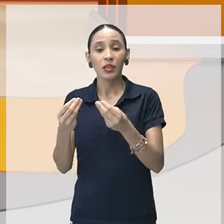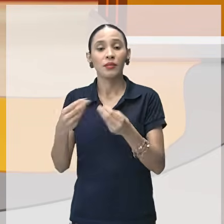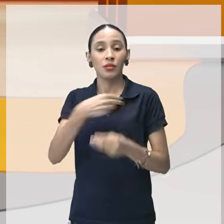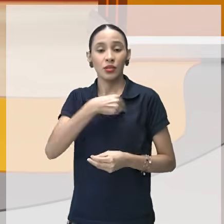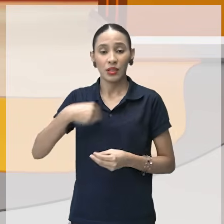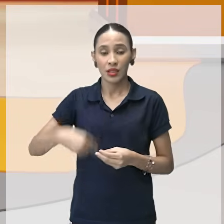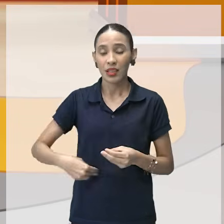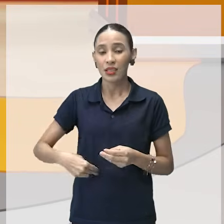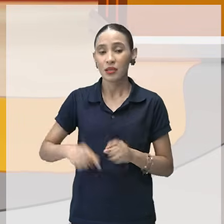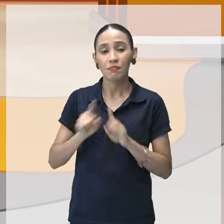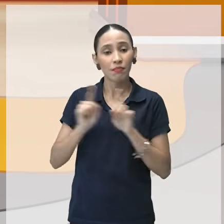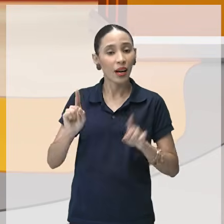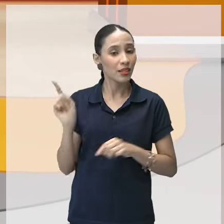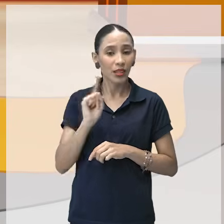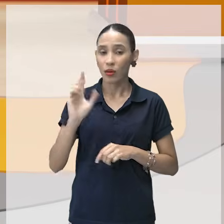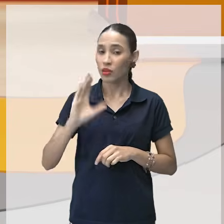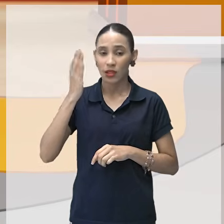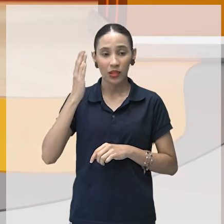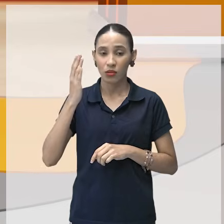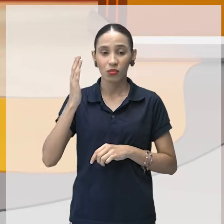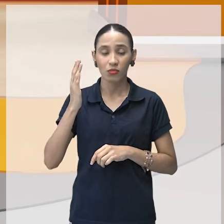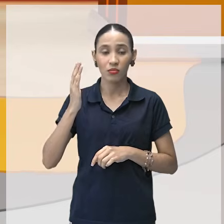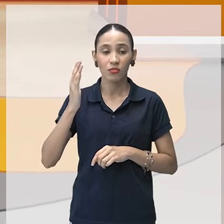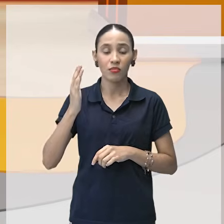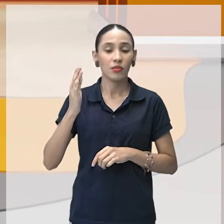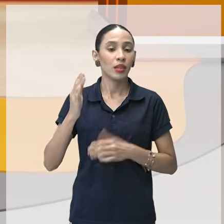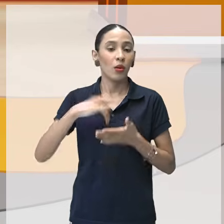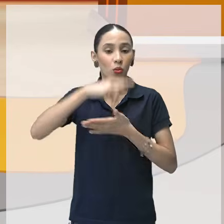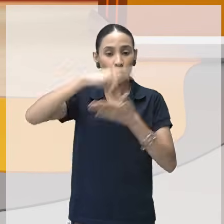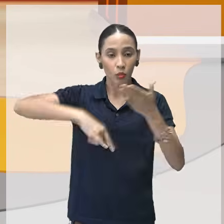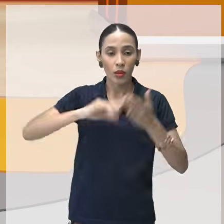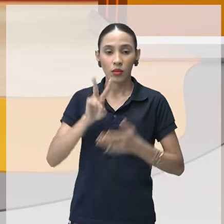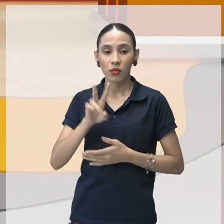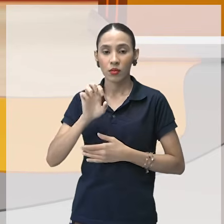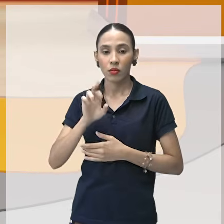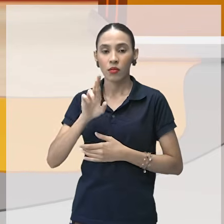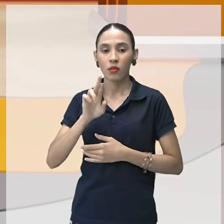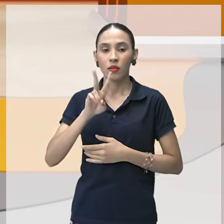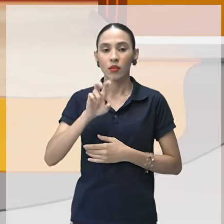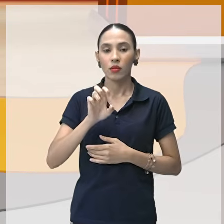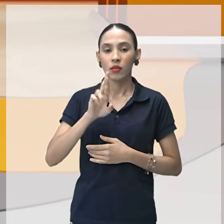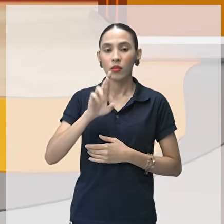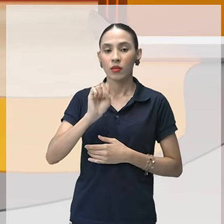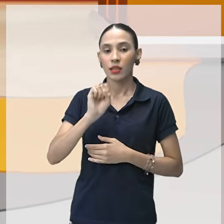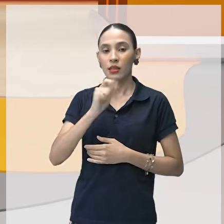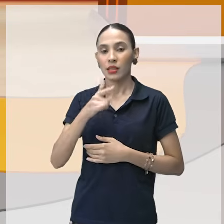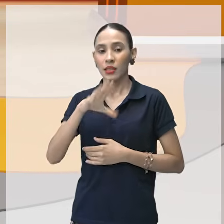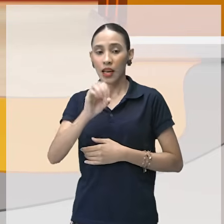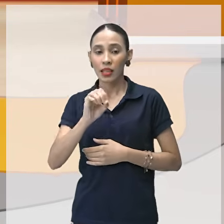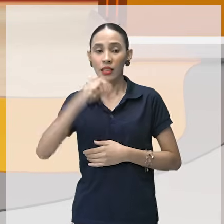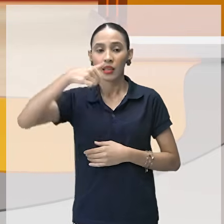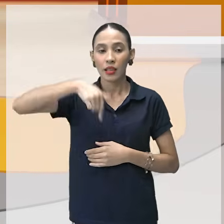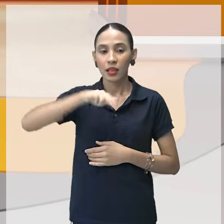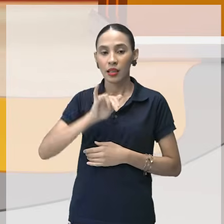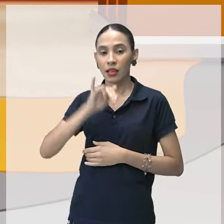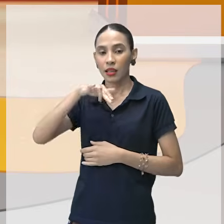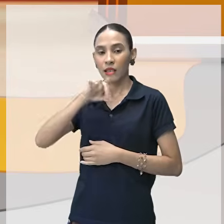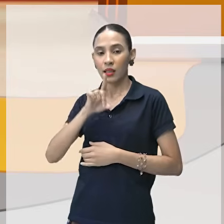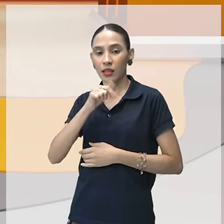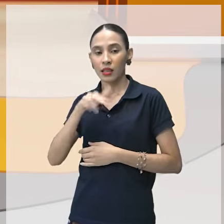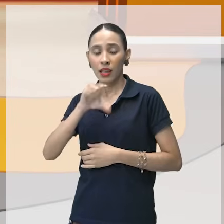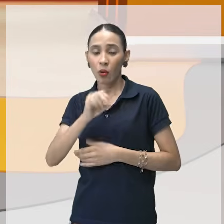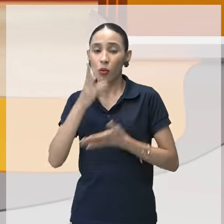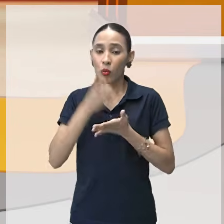chineses, mas não foi isso que aconteceu. De acordo com o Tratado de Versalhes, essa região de Qingdao continuou ainda